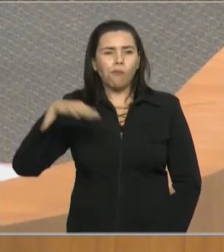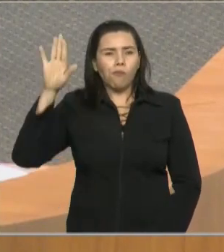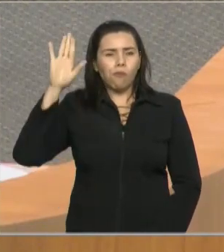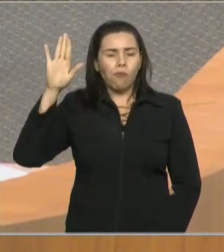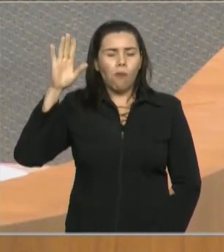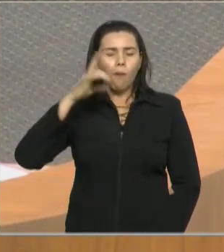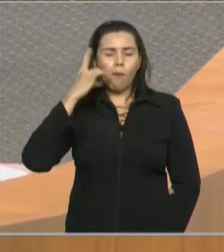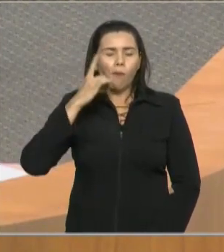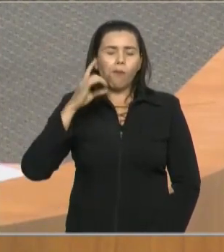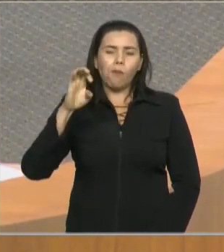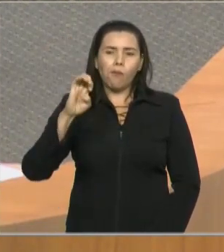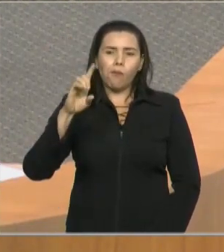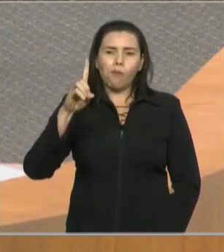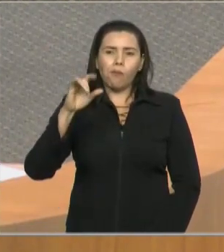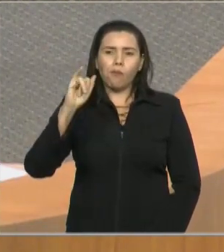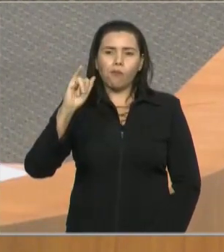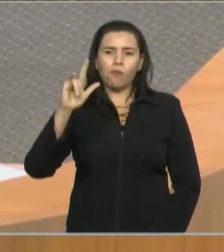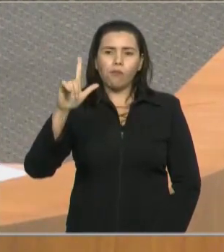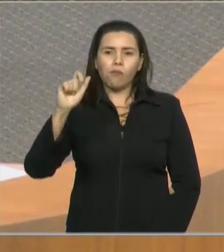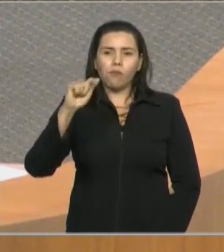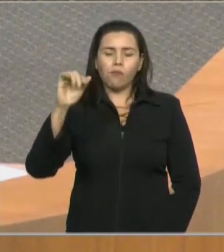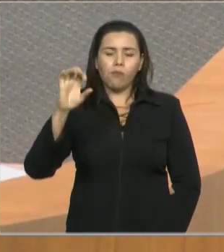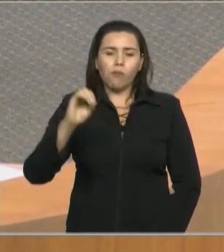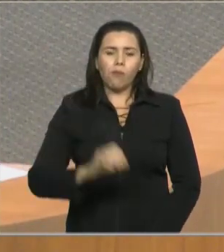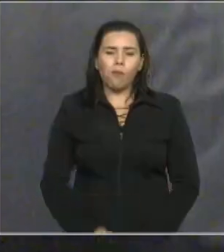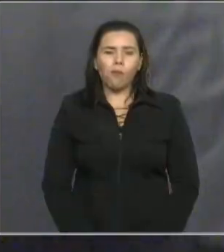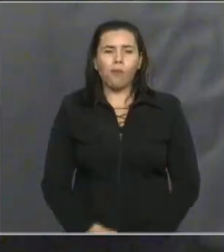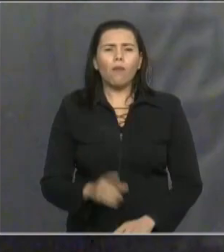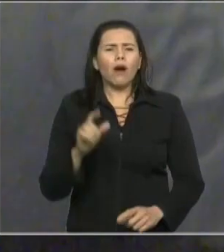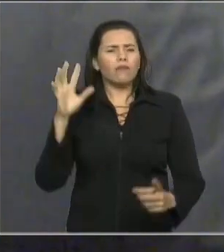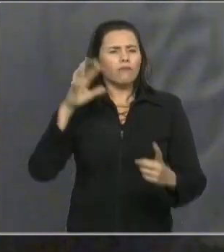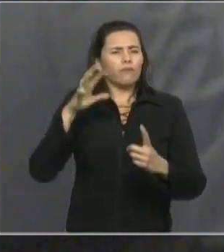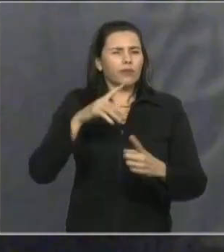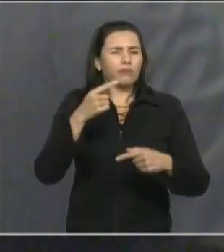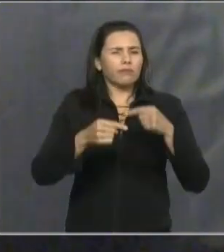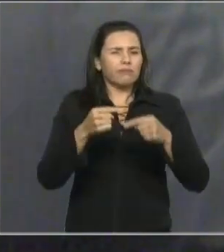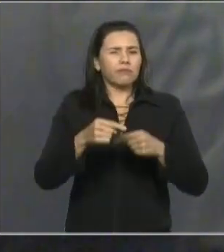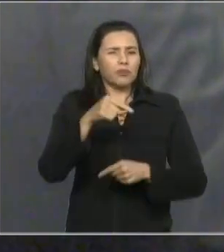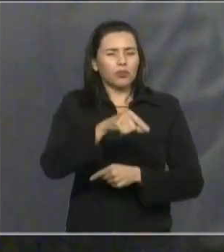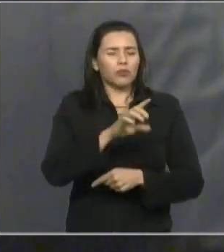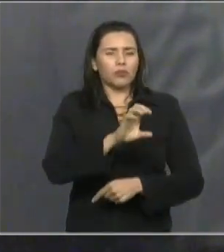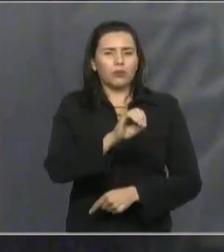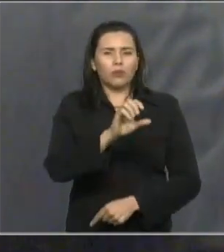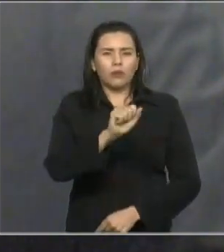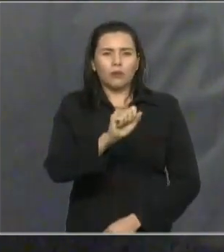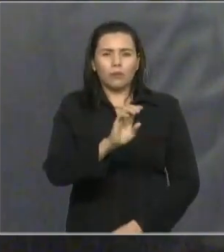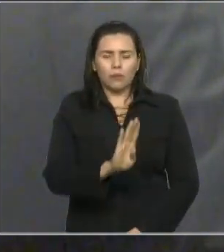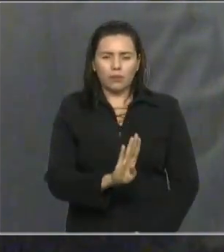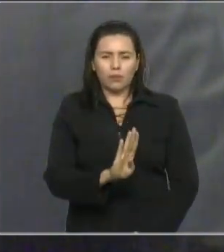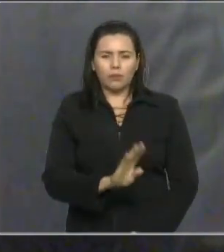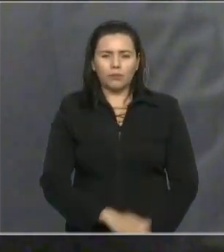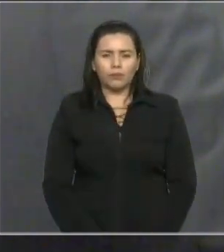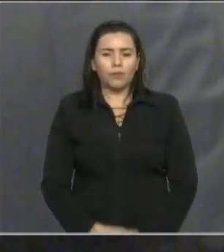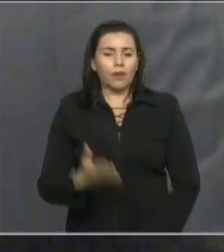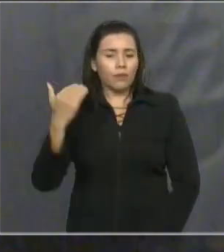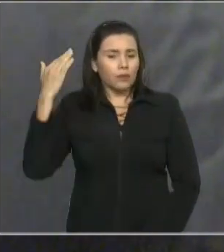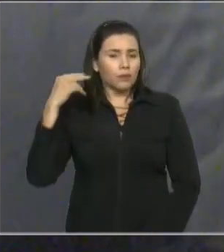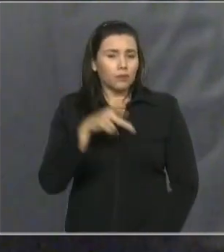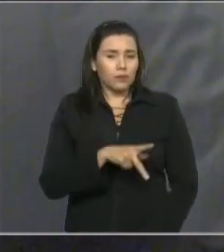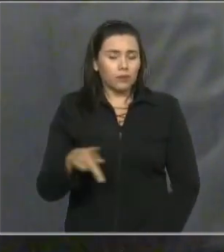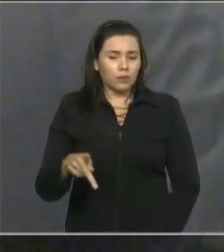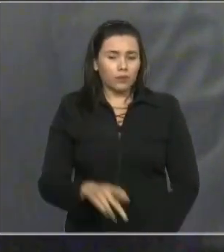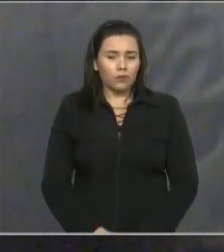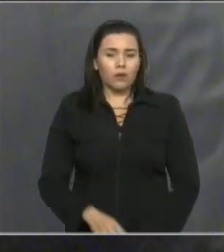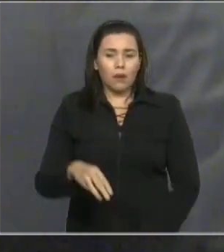um esclarecimento também da politização da OAB, que, à época, o presidente